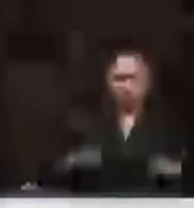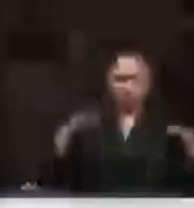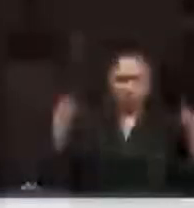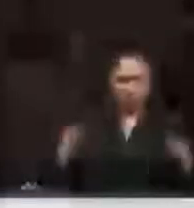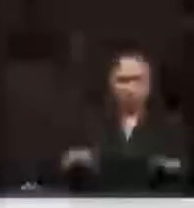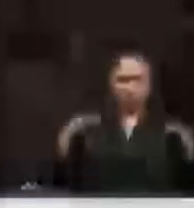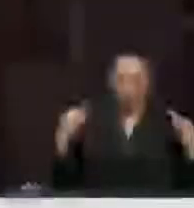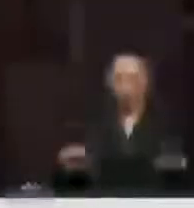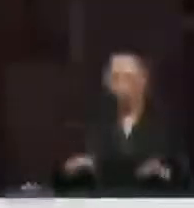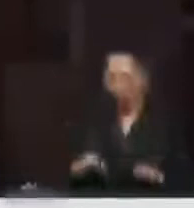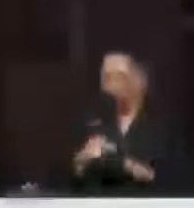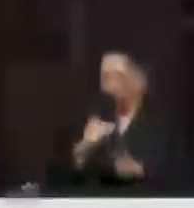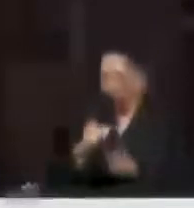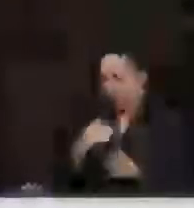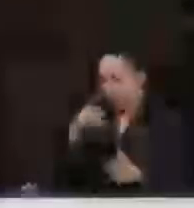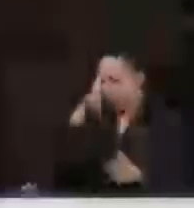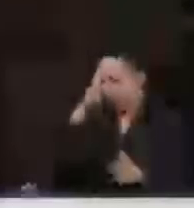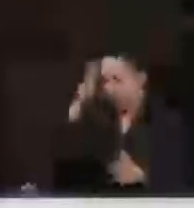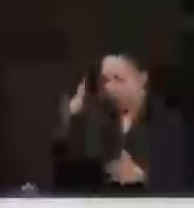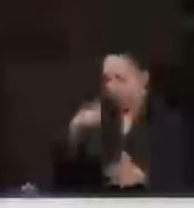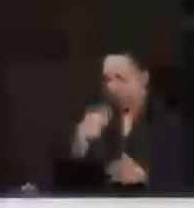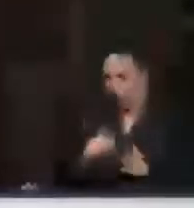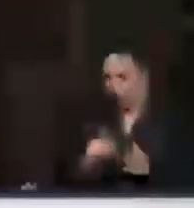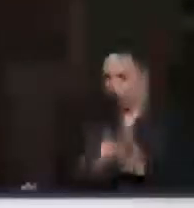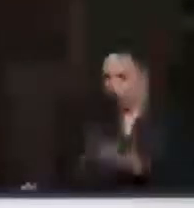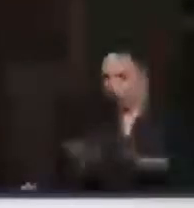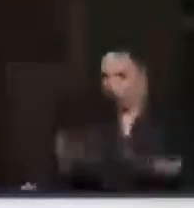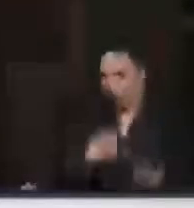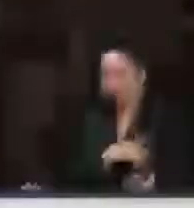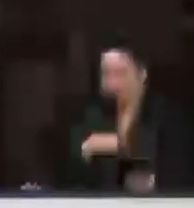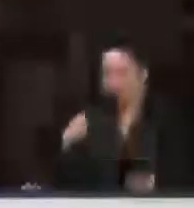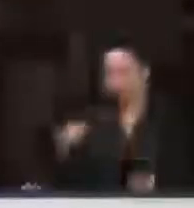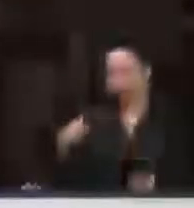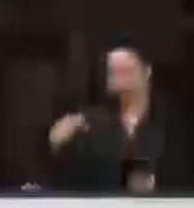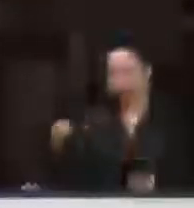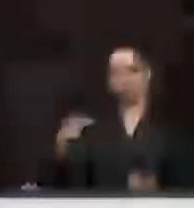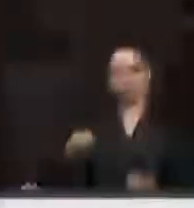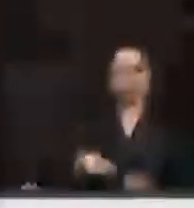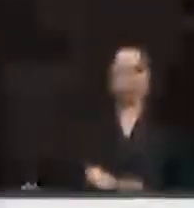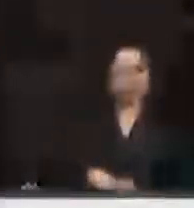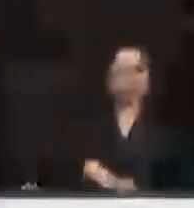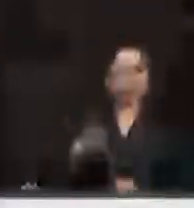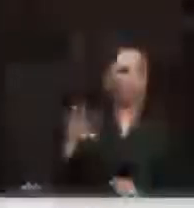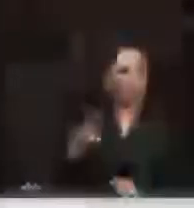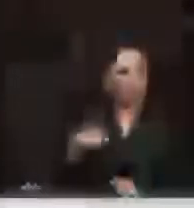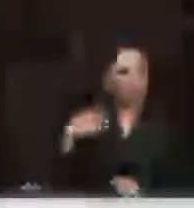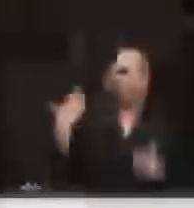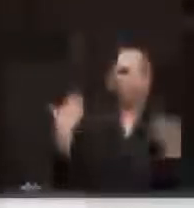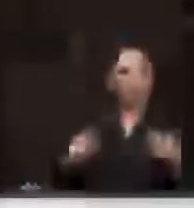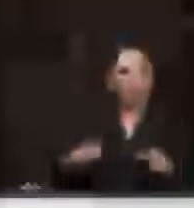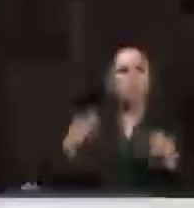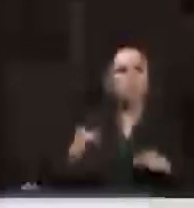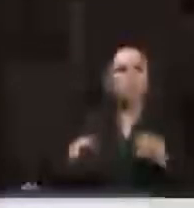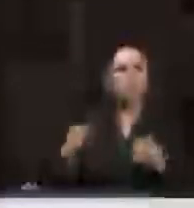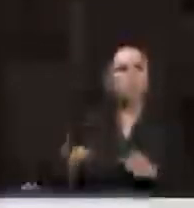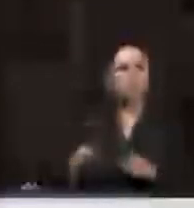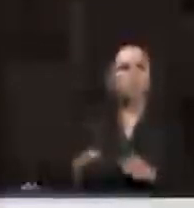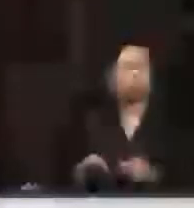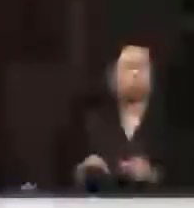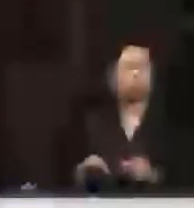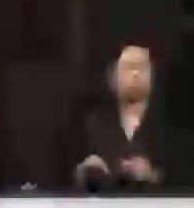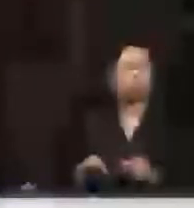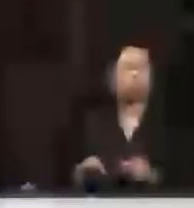pela perda, e a dor é ainda muito maior em função